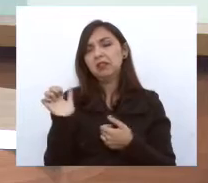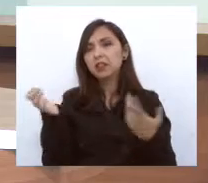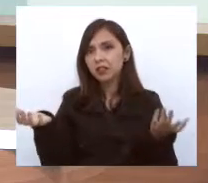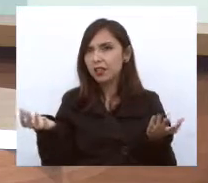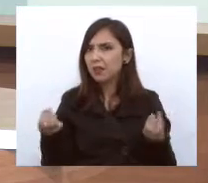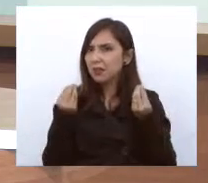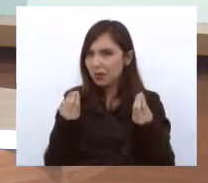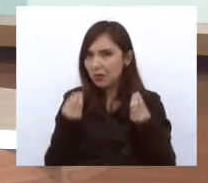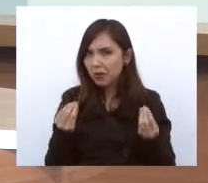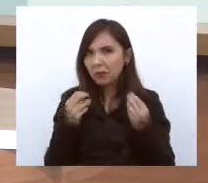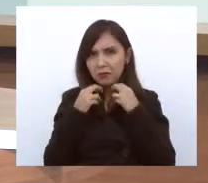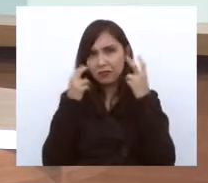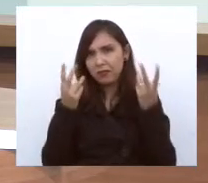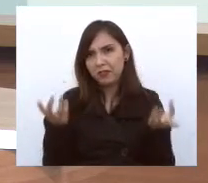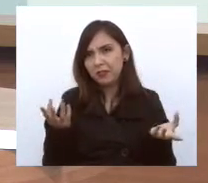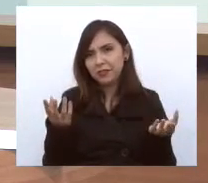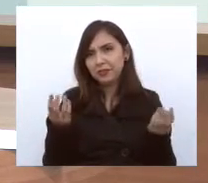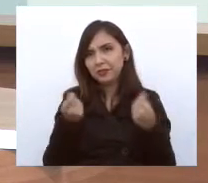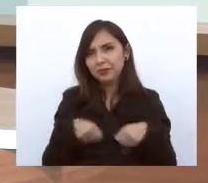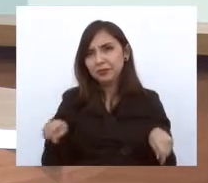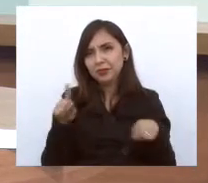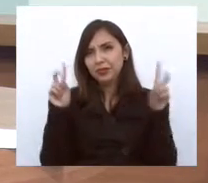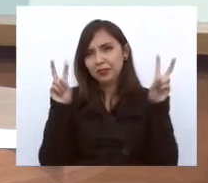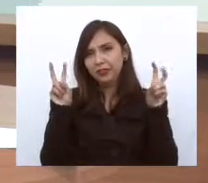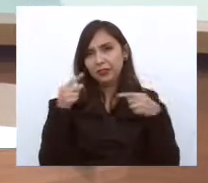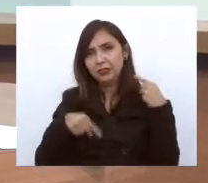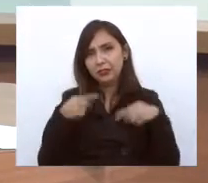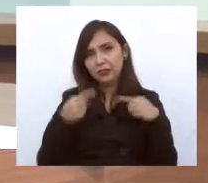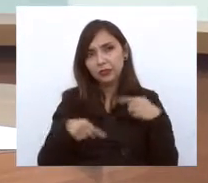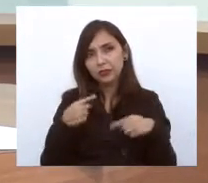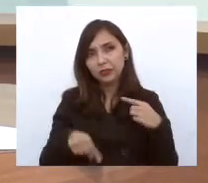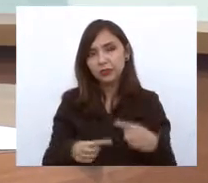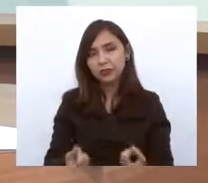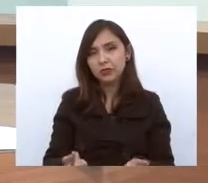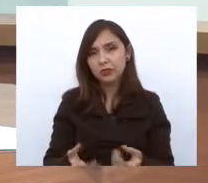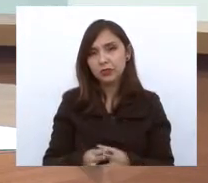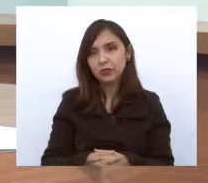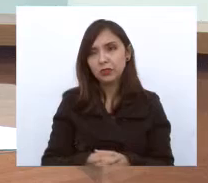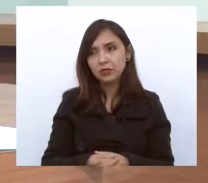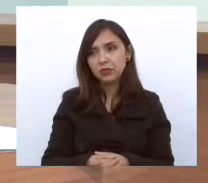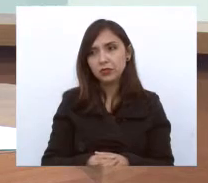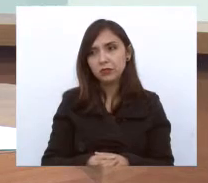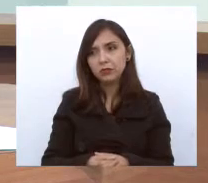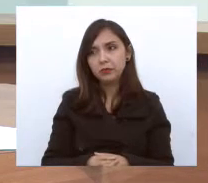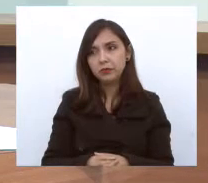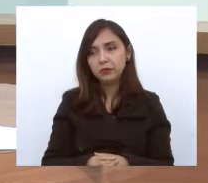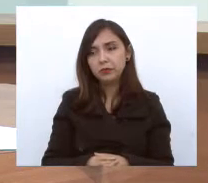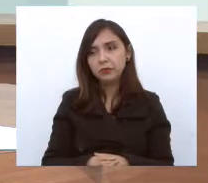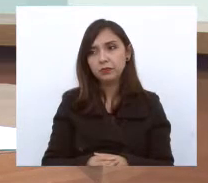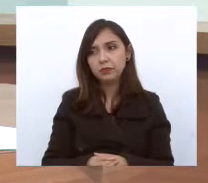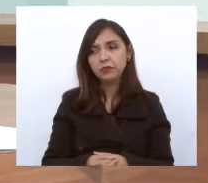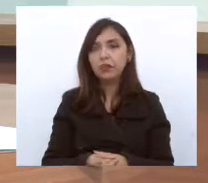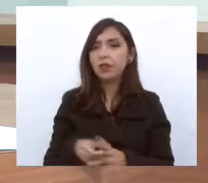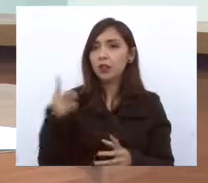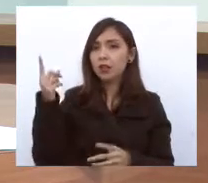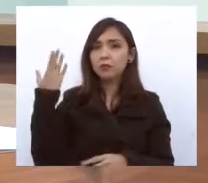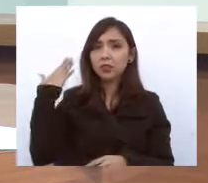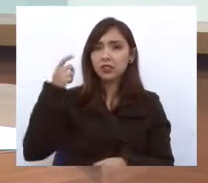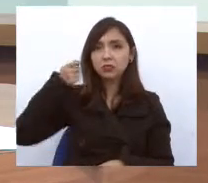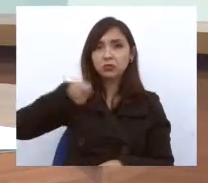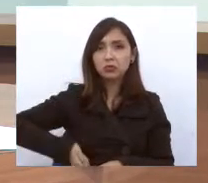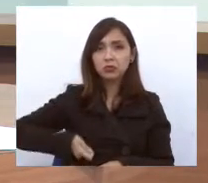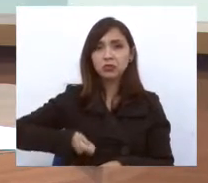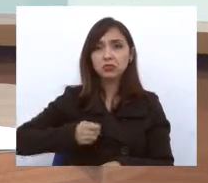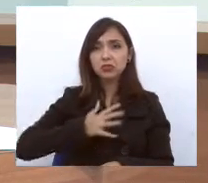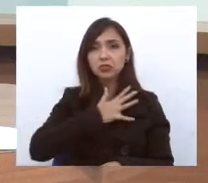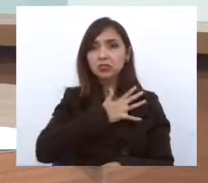tão bizarro e vergonhoso, entendeu? Para ficar perdendo tempo para discutir uma coisa que nem na ditadura fez,